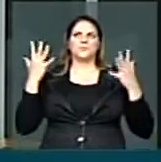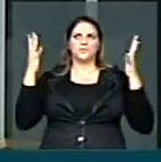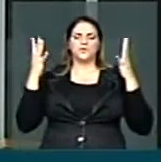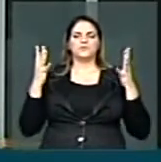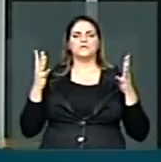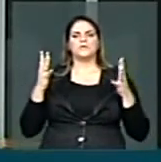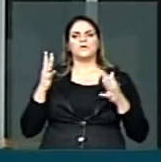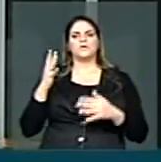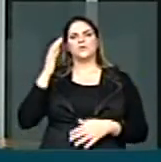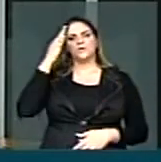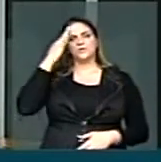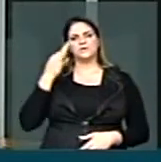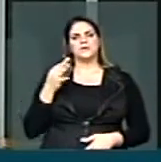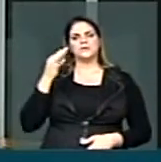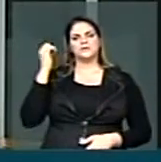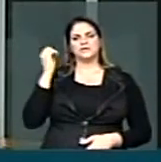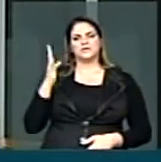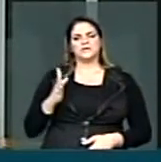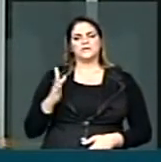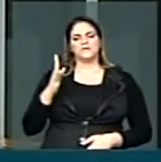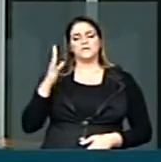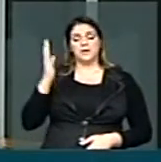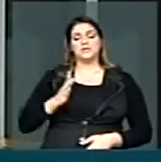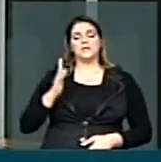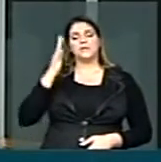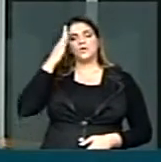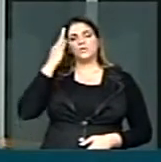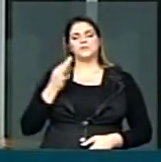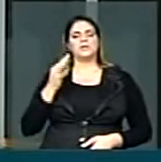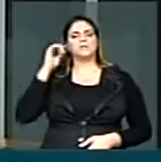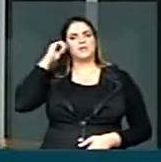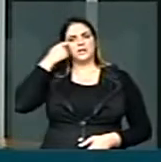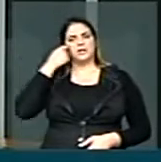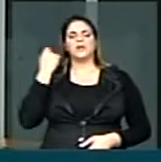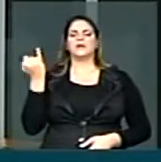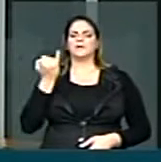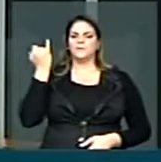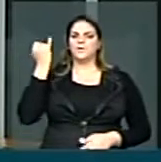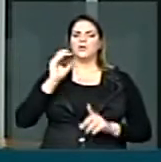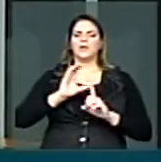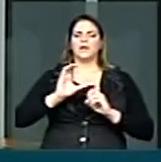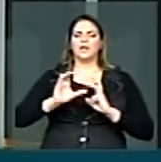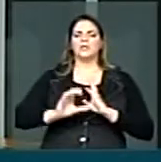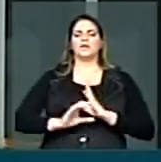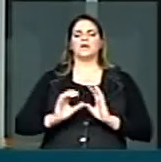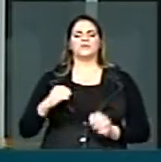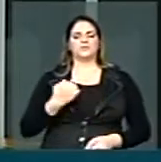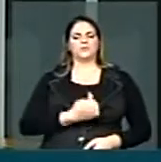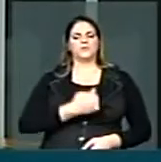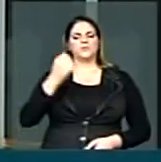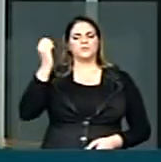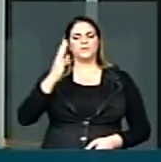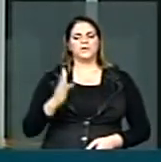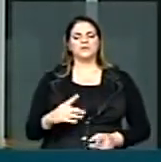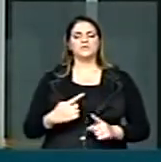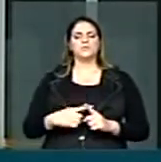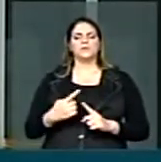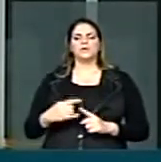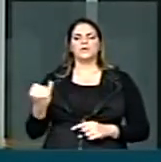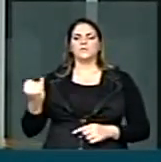Nacional da Consciência Negra, uma das mais importantes datas do calendário pátrio, por tudo que